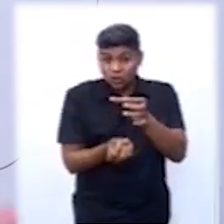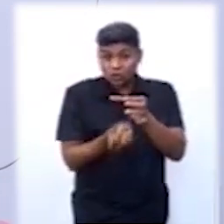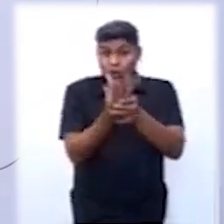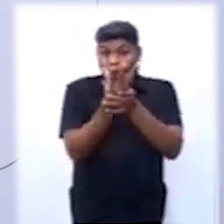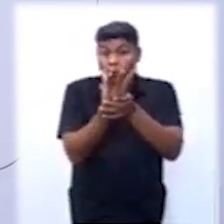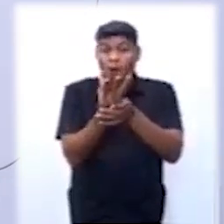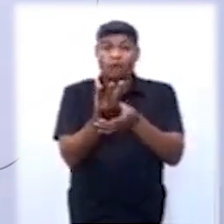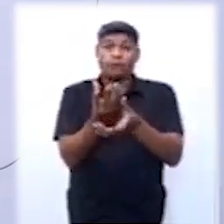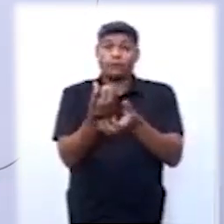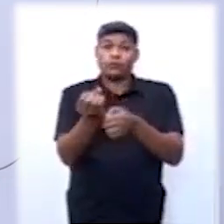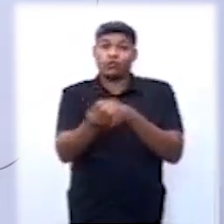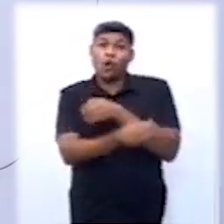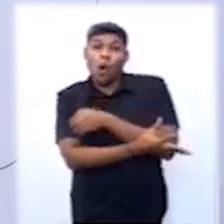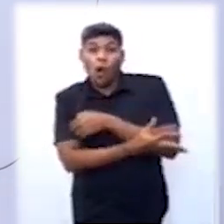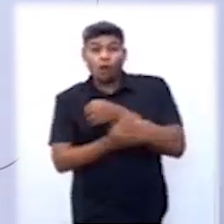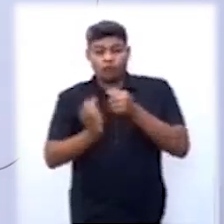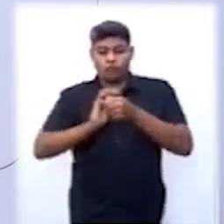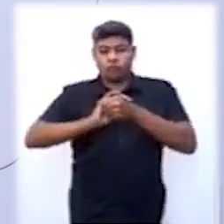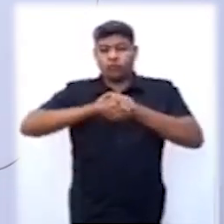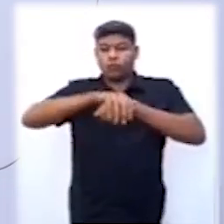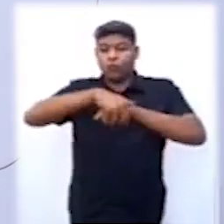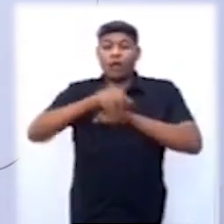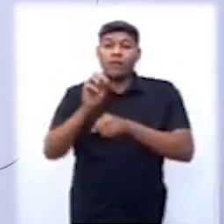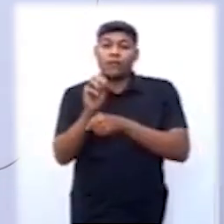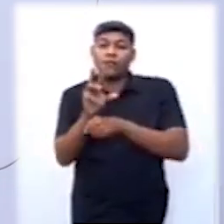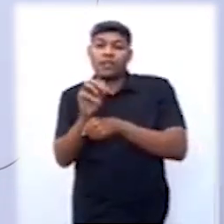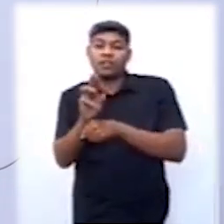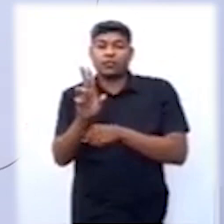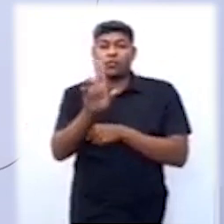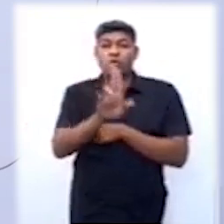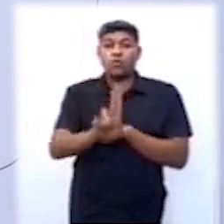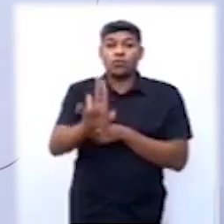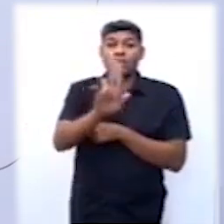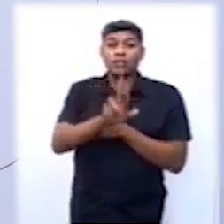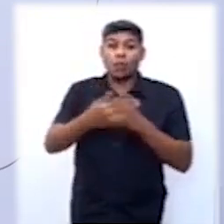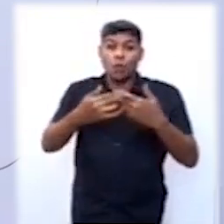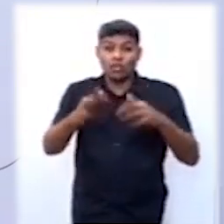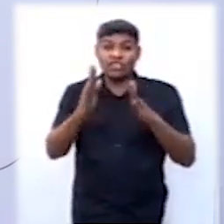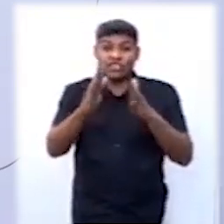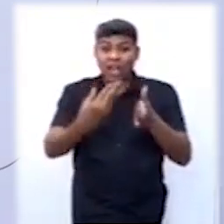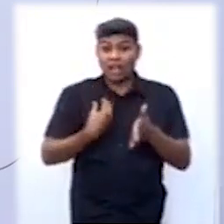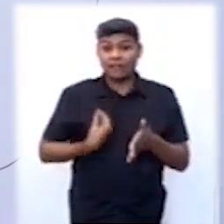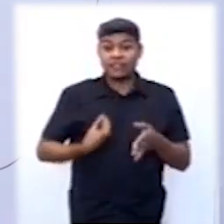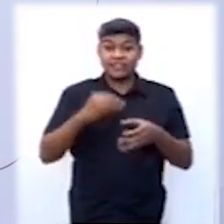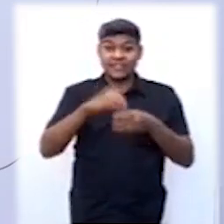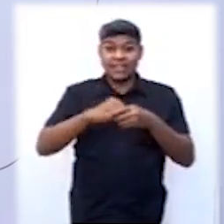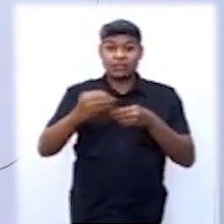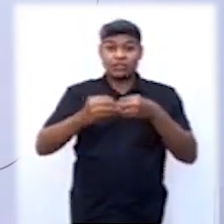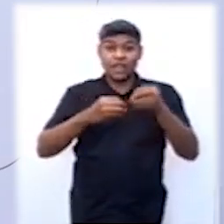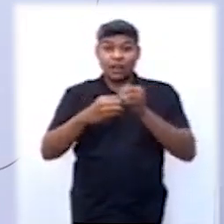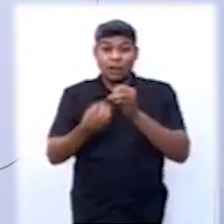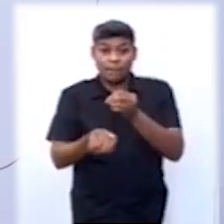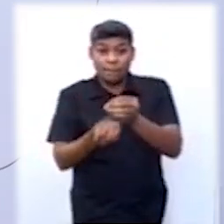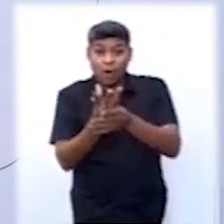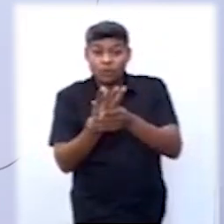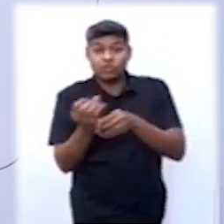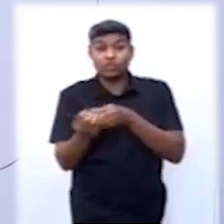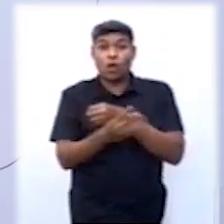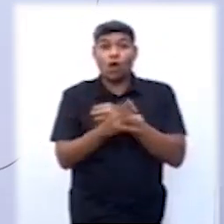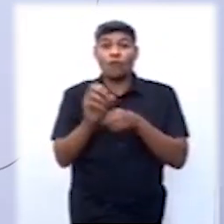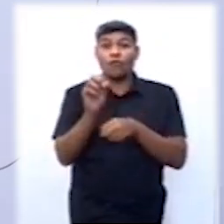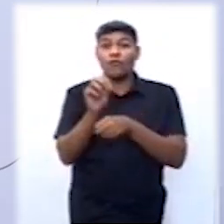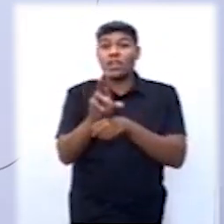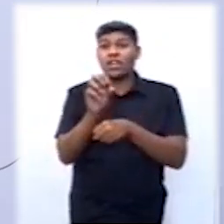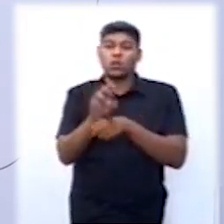desse novo vírus. Então pode ver que o vírus ele utilizou de coisas que já existem dentro da célula para produzir um novo